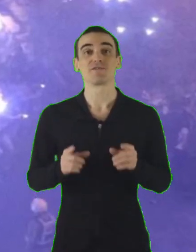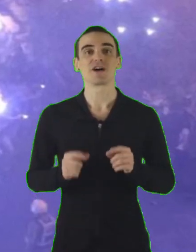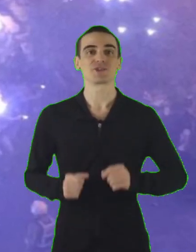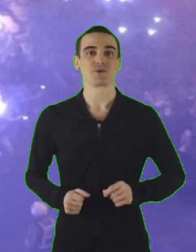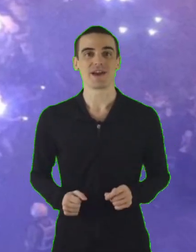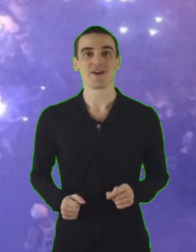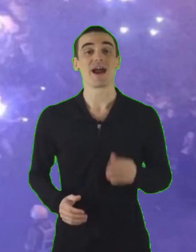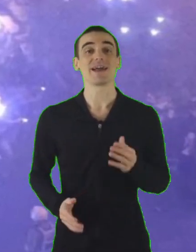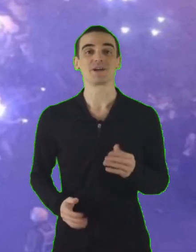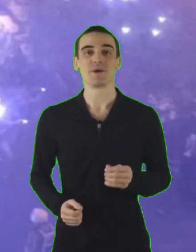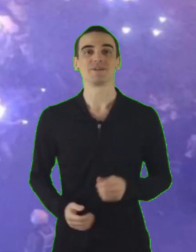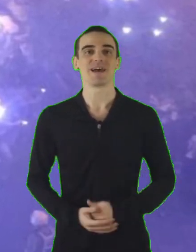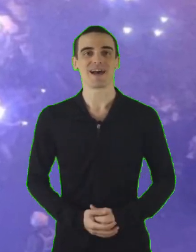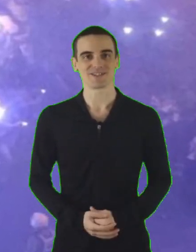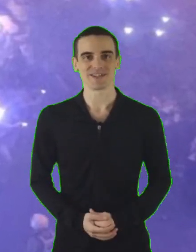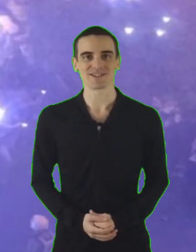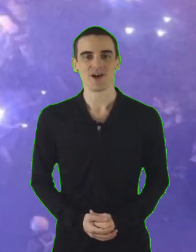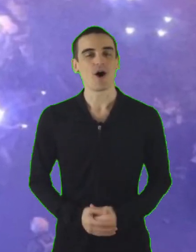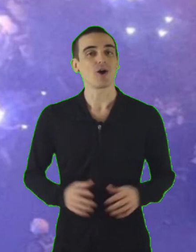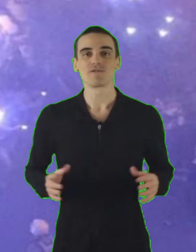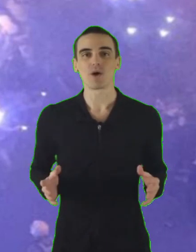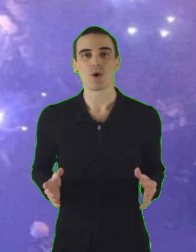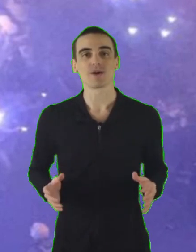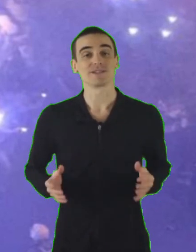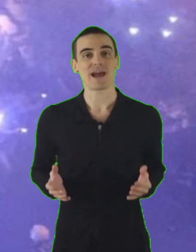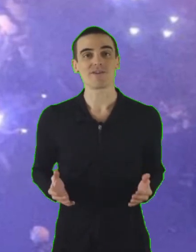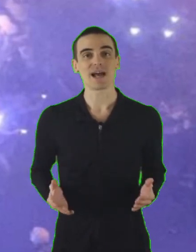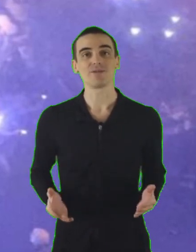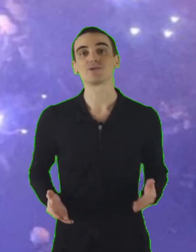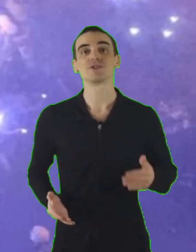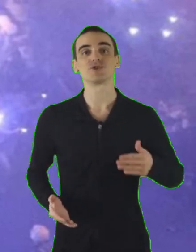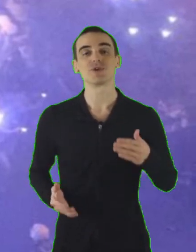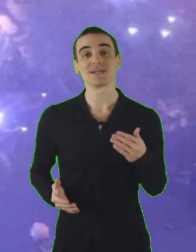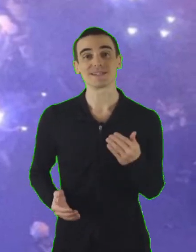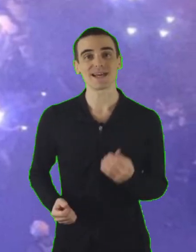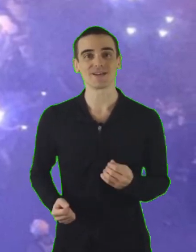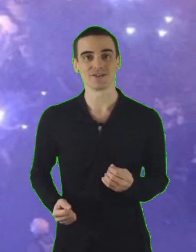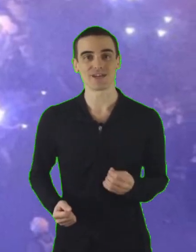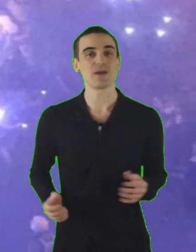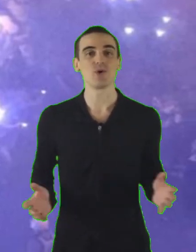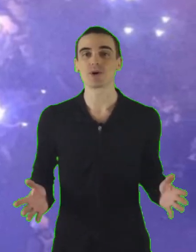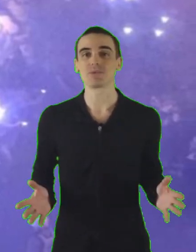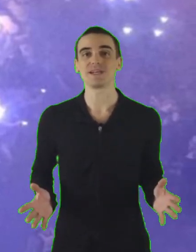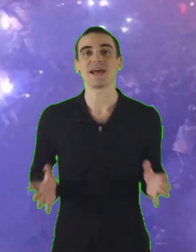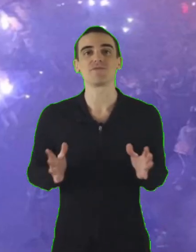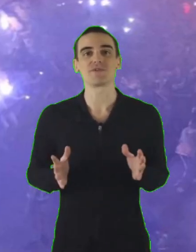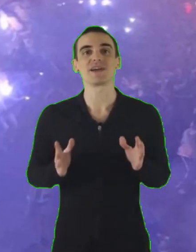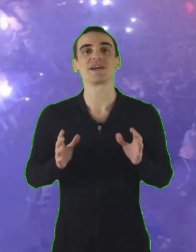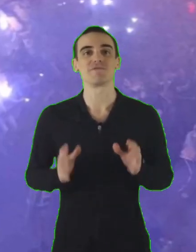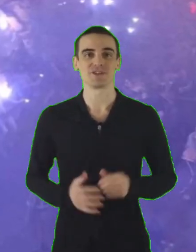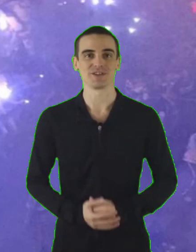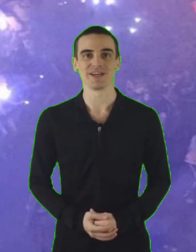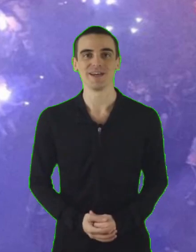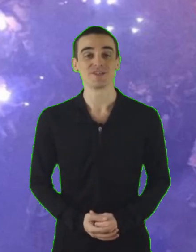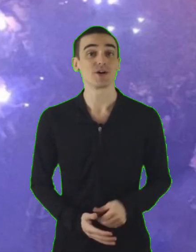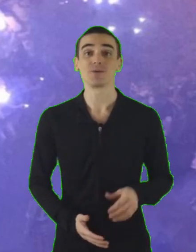seu like nesse vídeo para o YouTube continuar divulgando essas informações para você. Obrigado! Continuando, volante